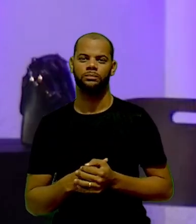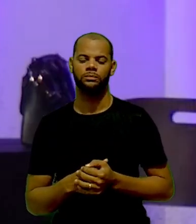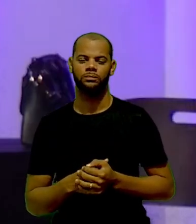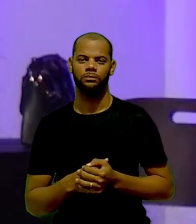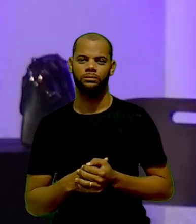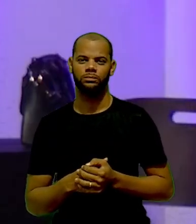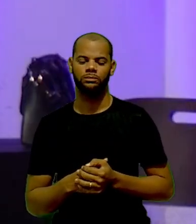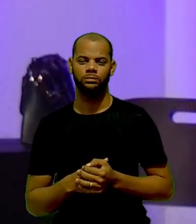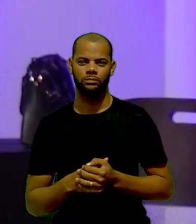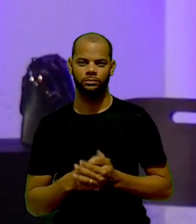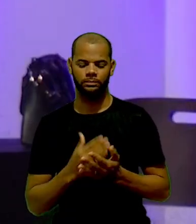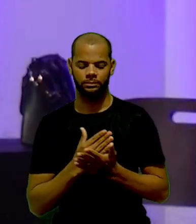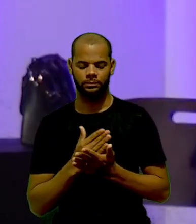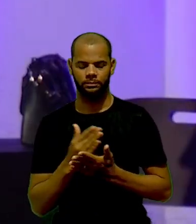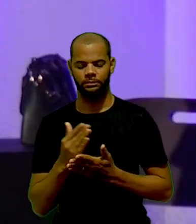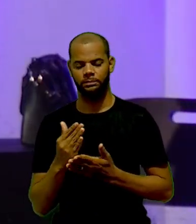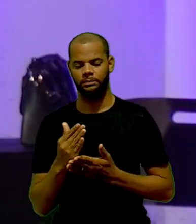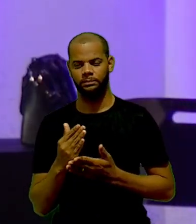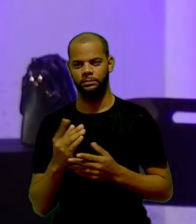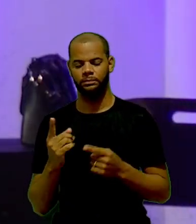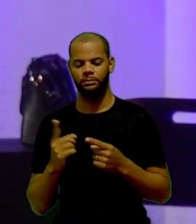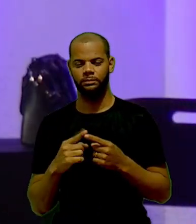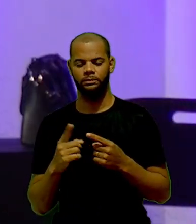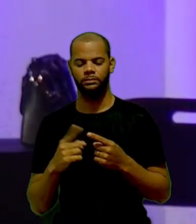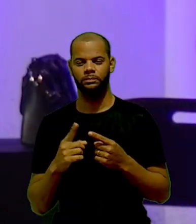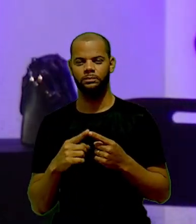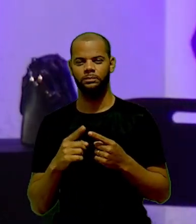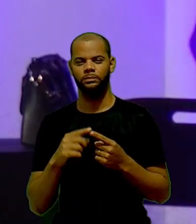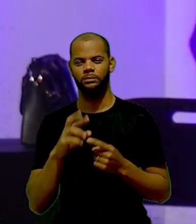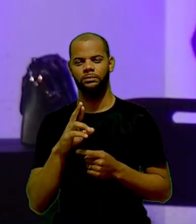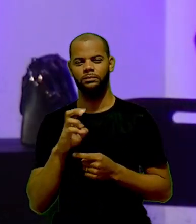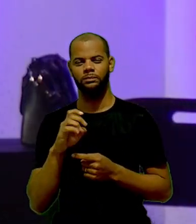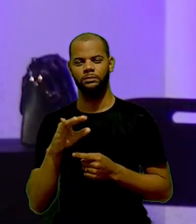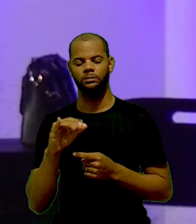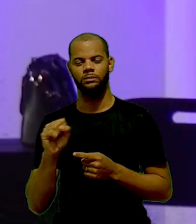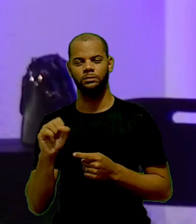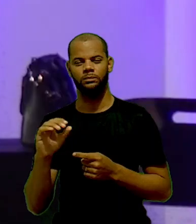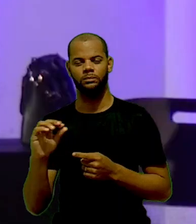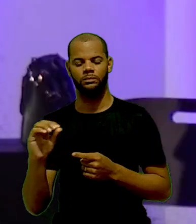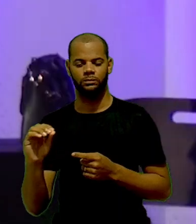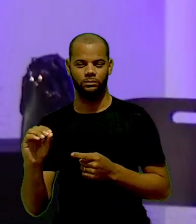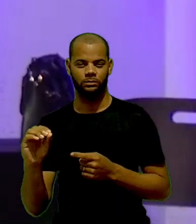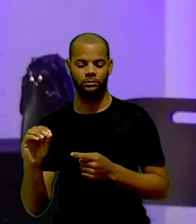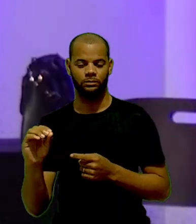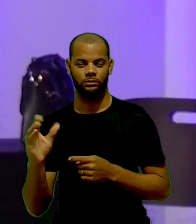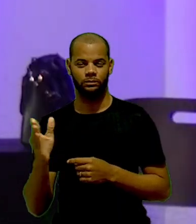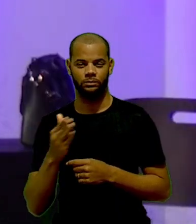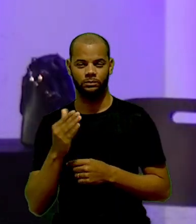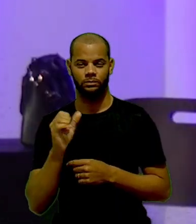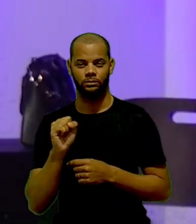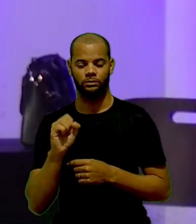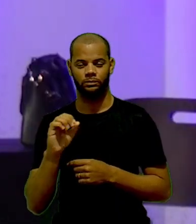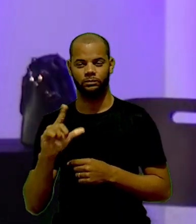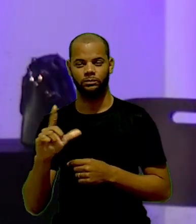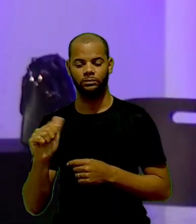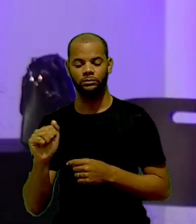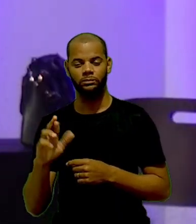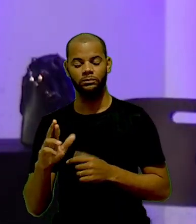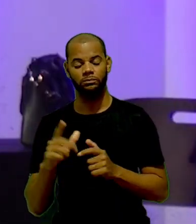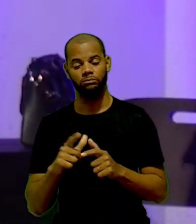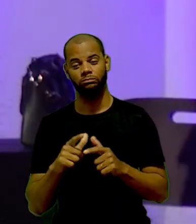Vou começar falando um pouquinho do recurso solar. O recurso solar é abundante, não